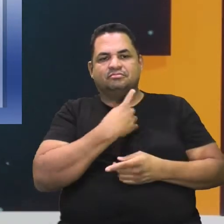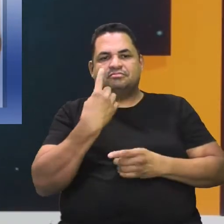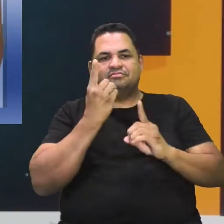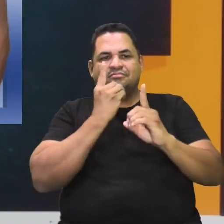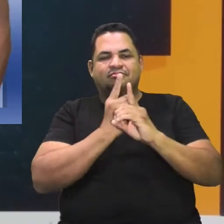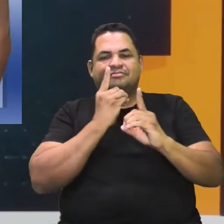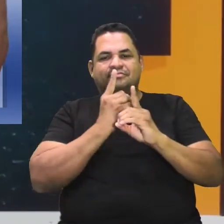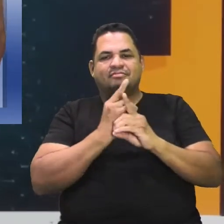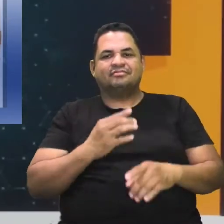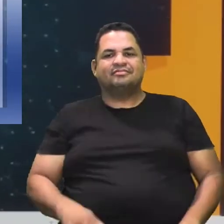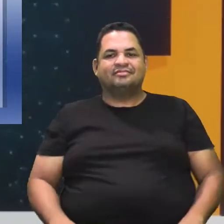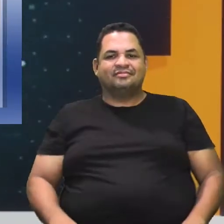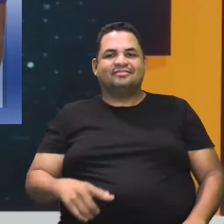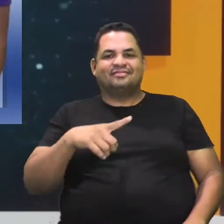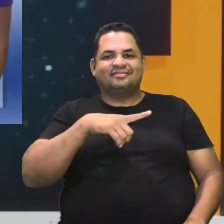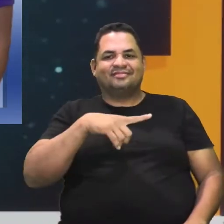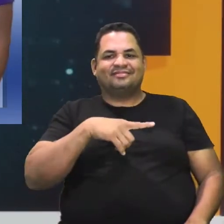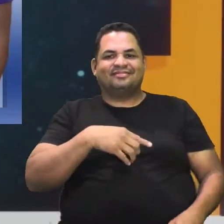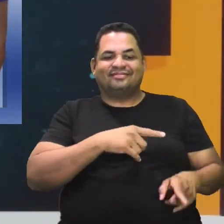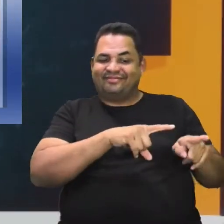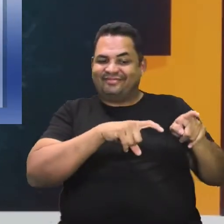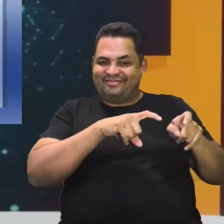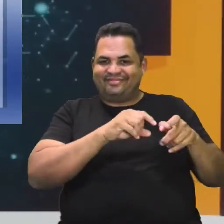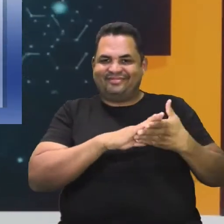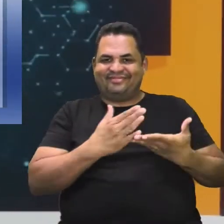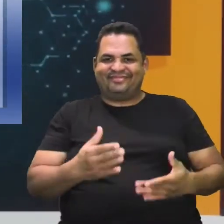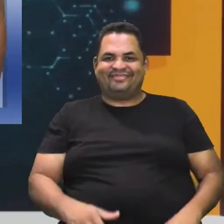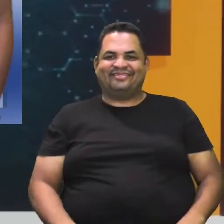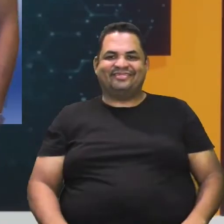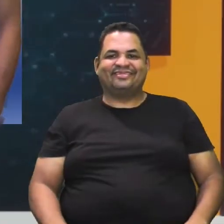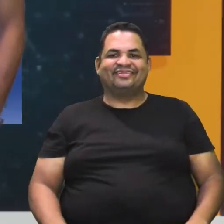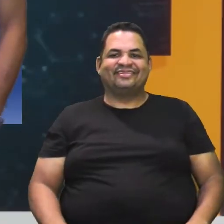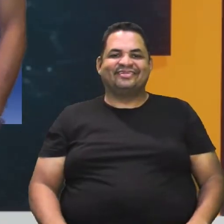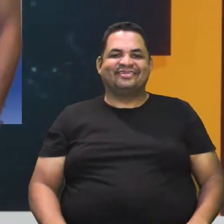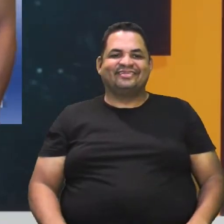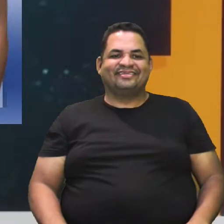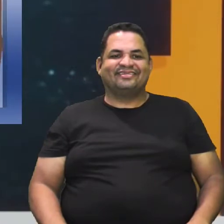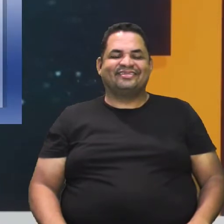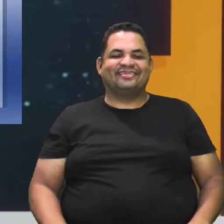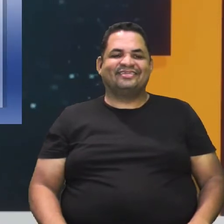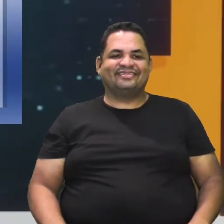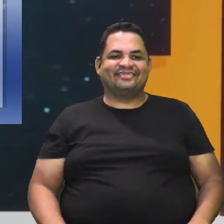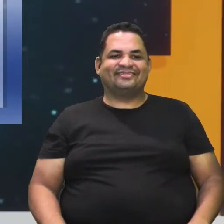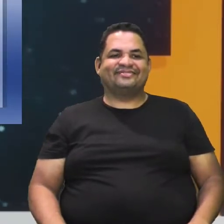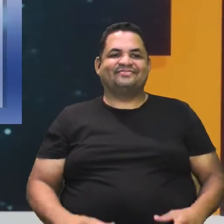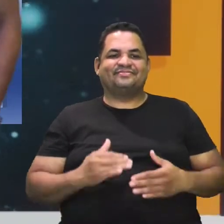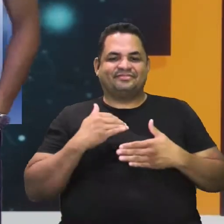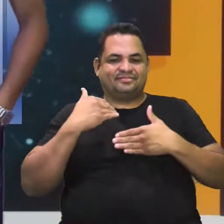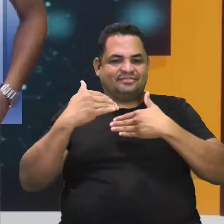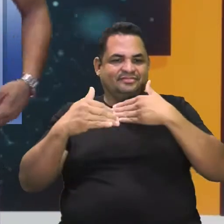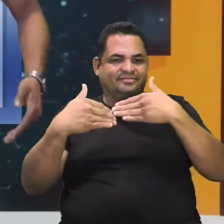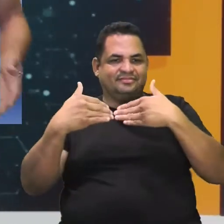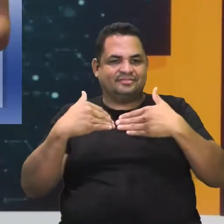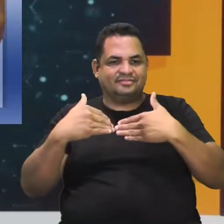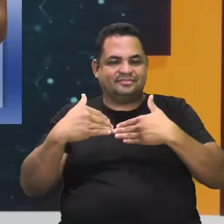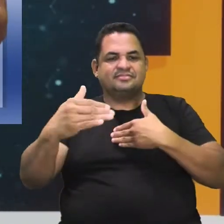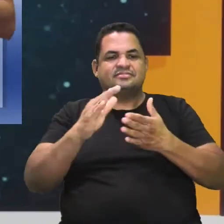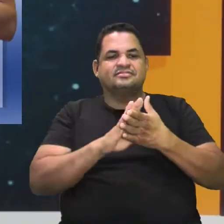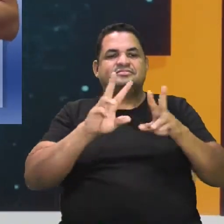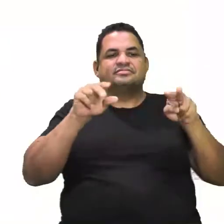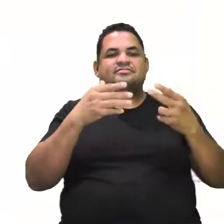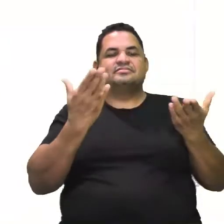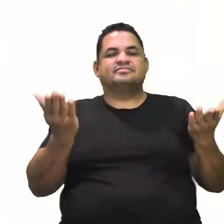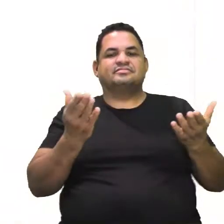encontra então, né? Eles têm fazenda, eu tenho um sítio. Só muda a placa, né? Vamos avançar então no nosso assunto da aula de hoje. Se liga